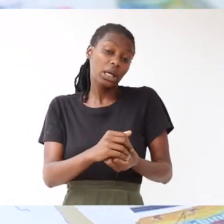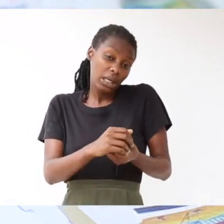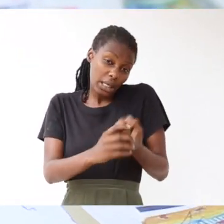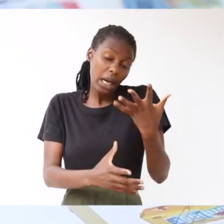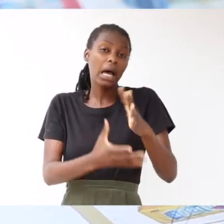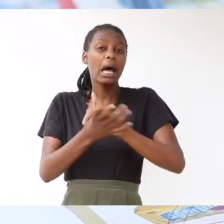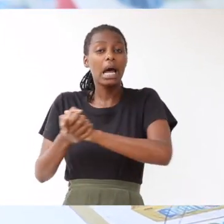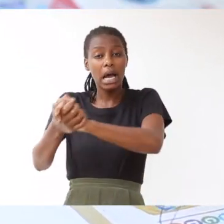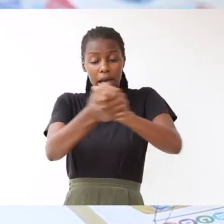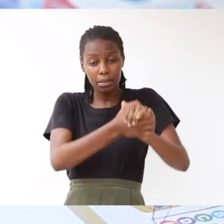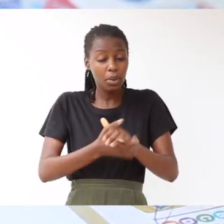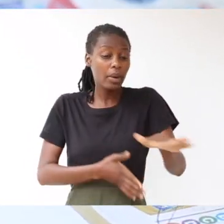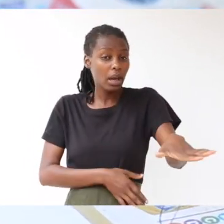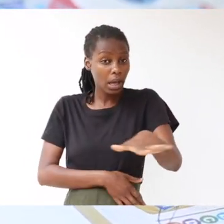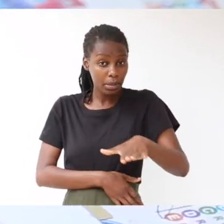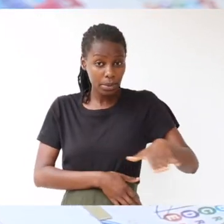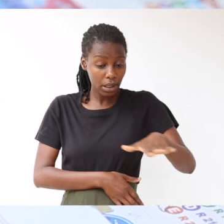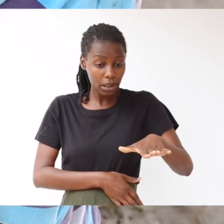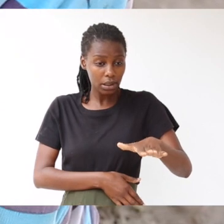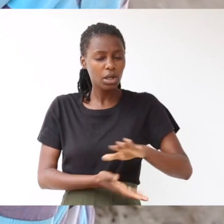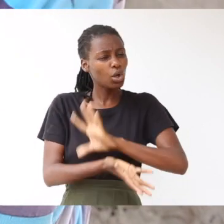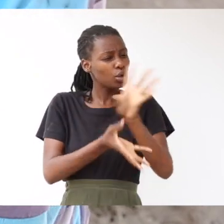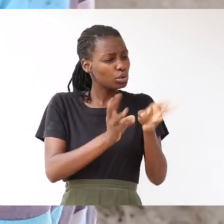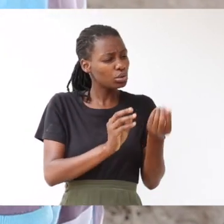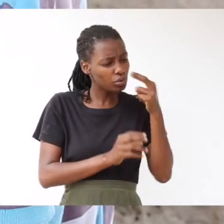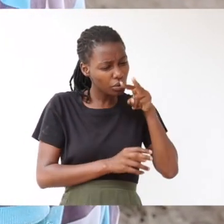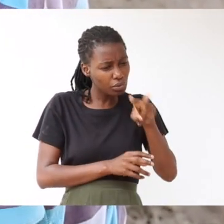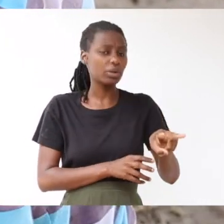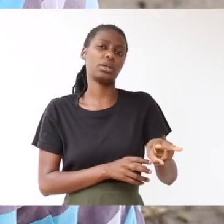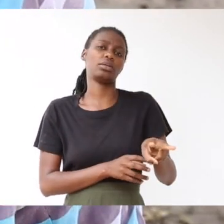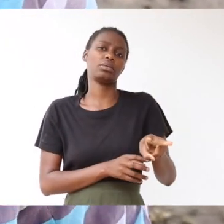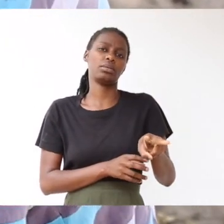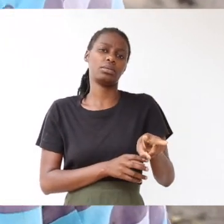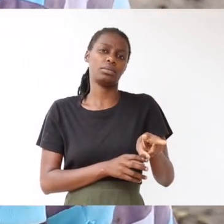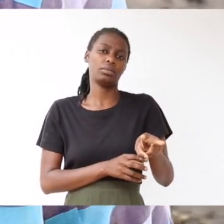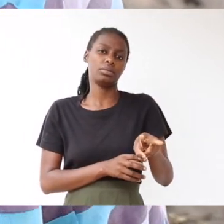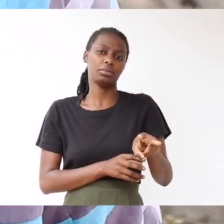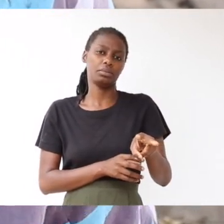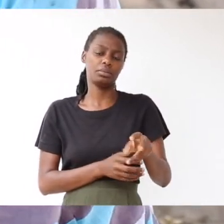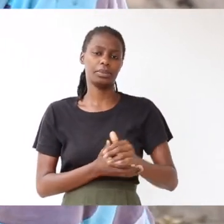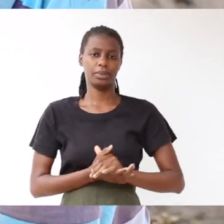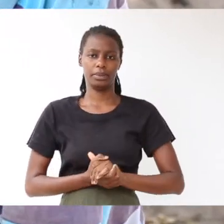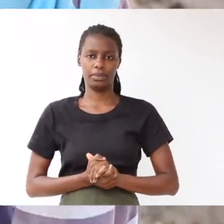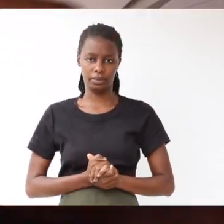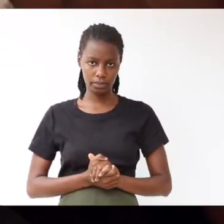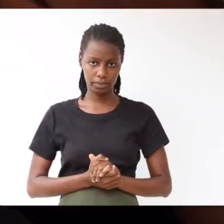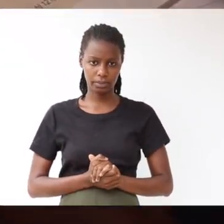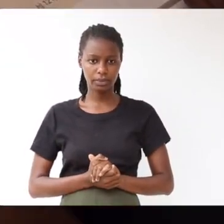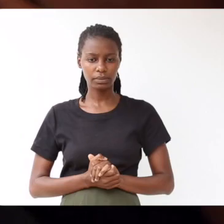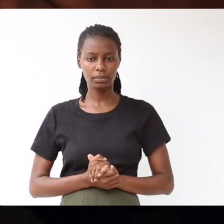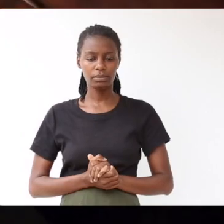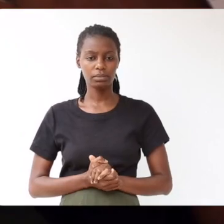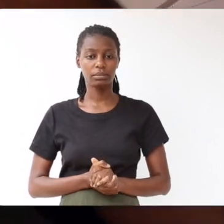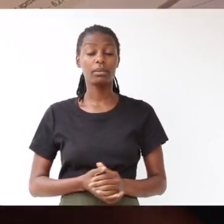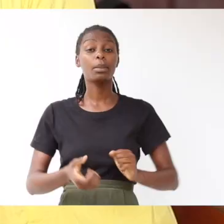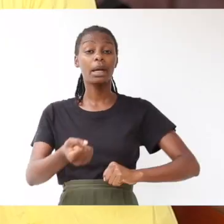criará amizades, ambiente que será visto em todo, quase posso dizer, toda a nação. E para